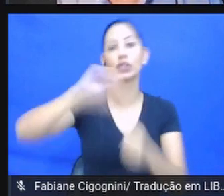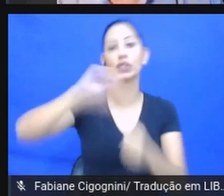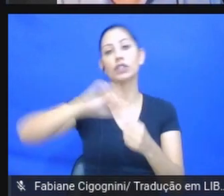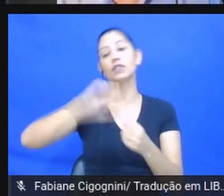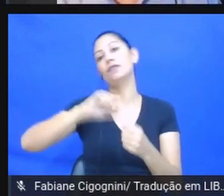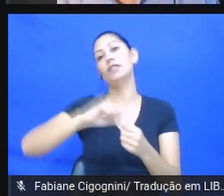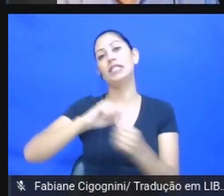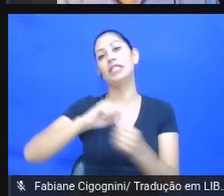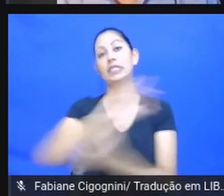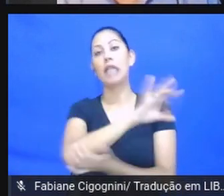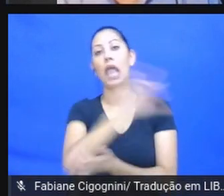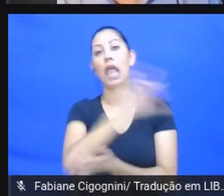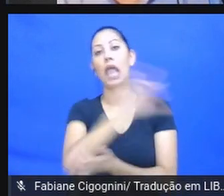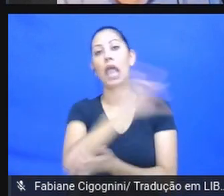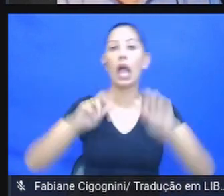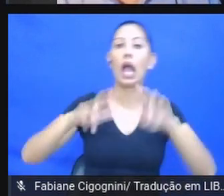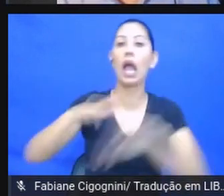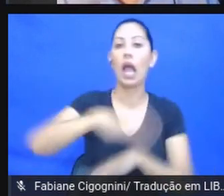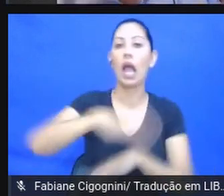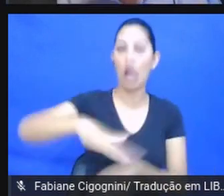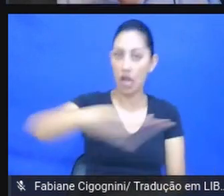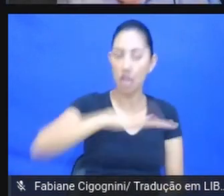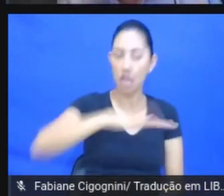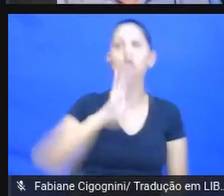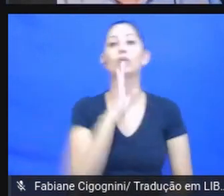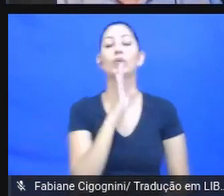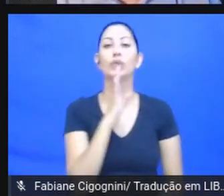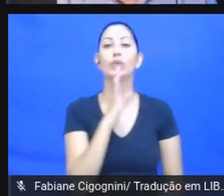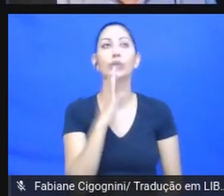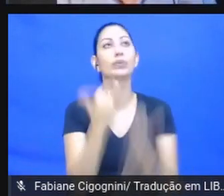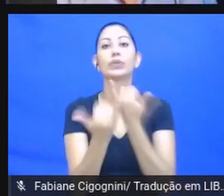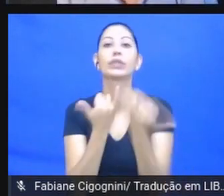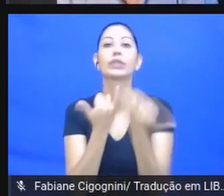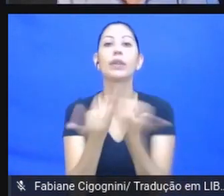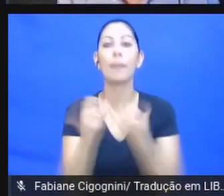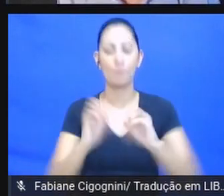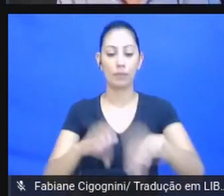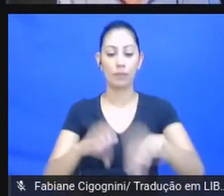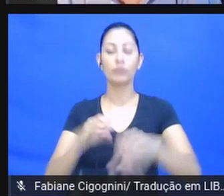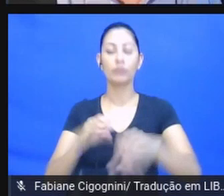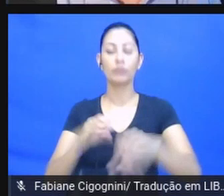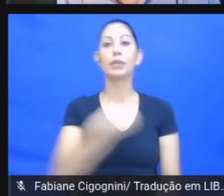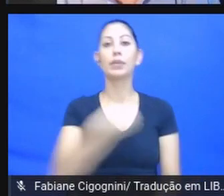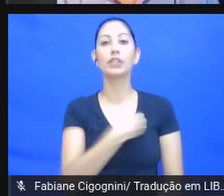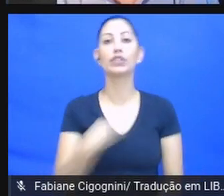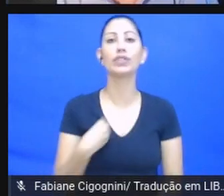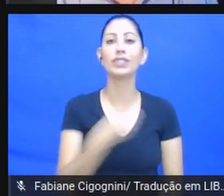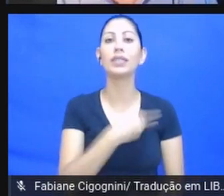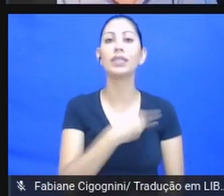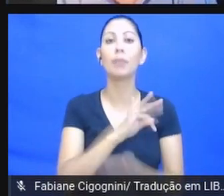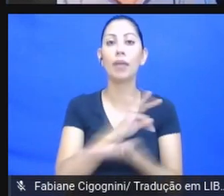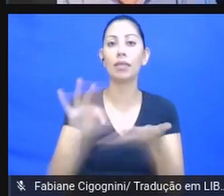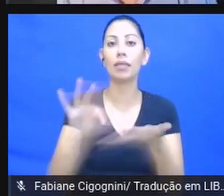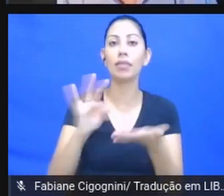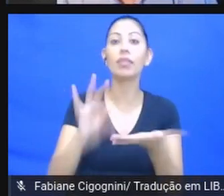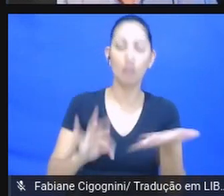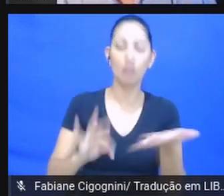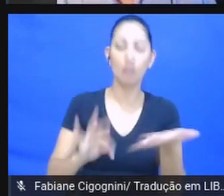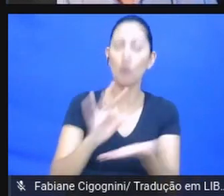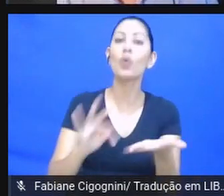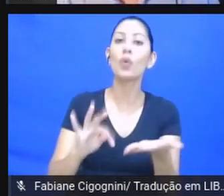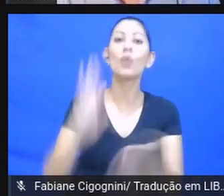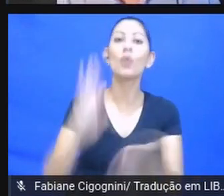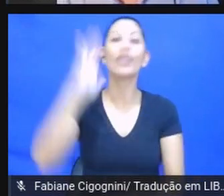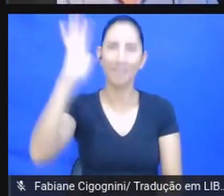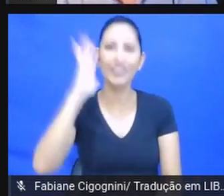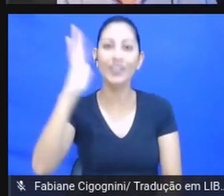área de conhecimento ser dado teoricamente. Então, por exemplo, no ensino de medicina, qual é a parte teórica que pode ser dada online, o